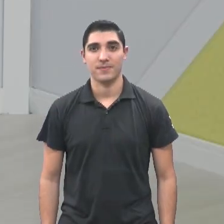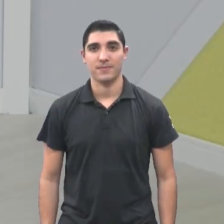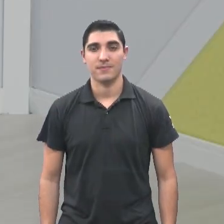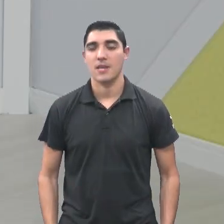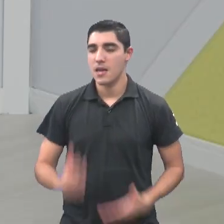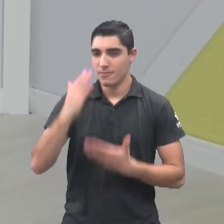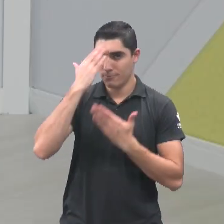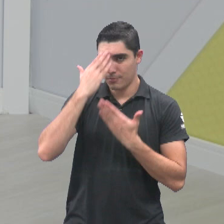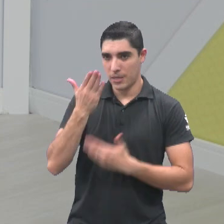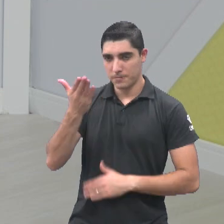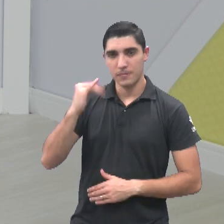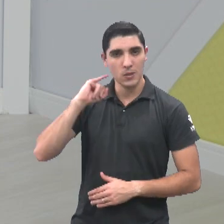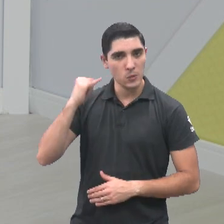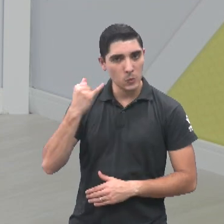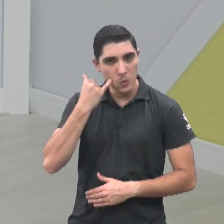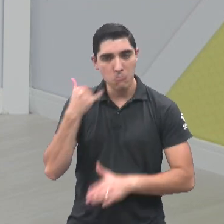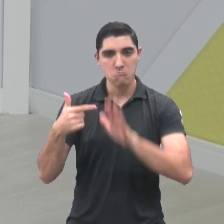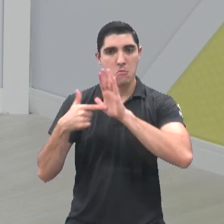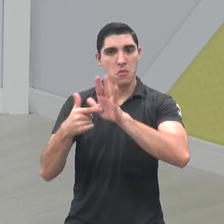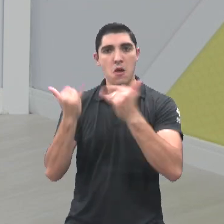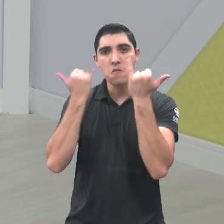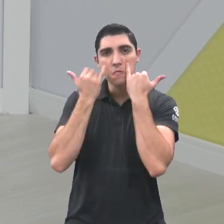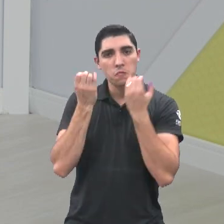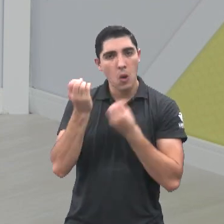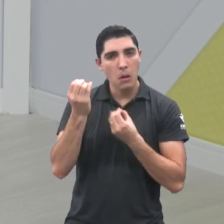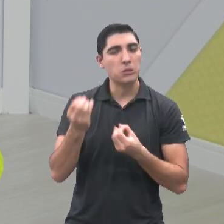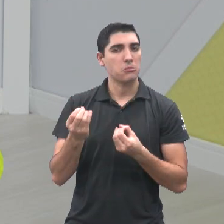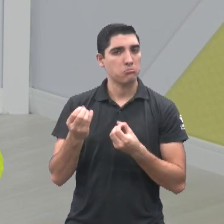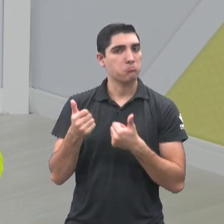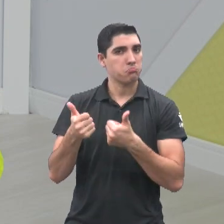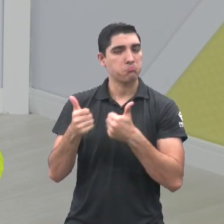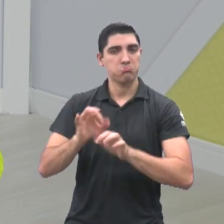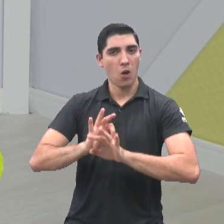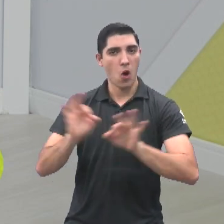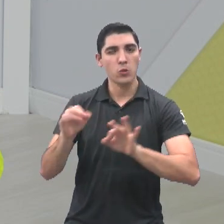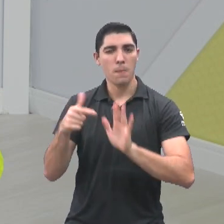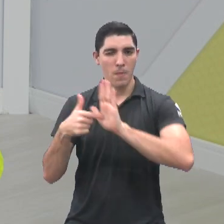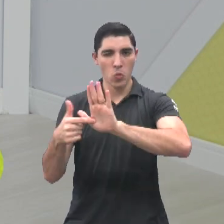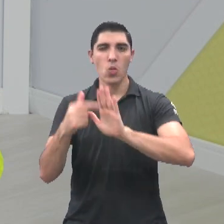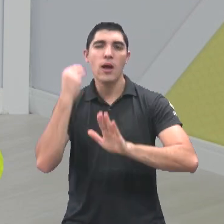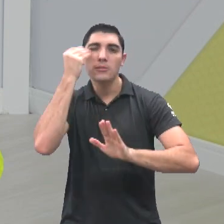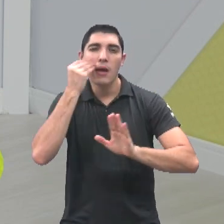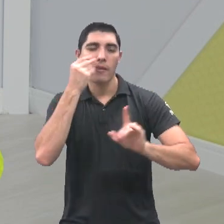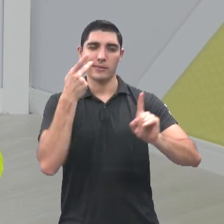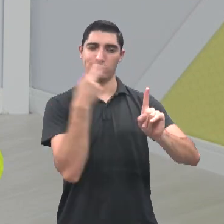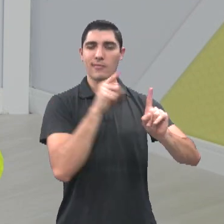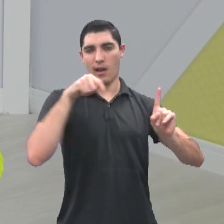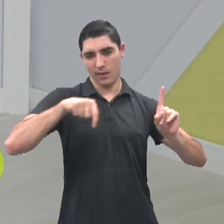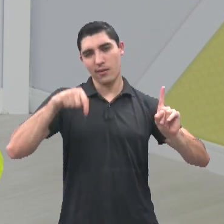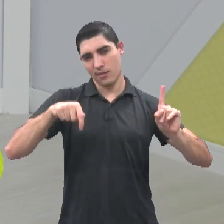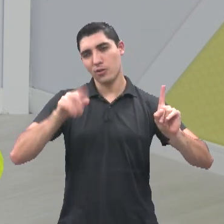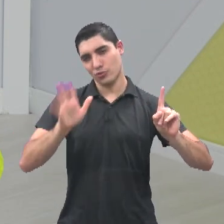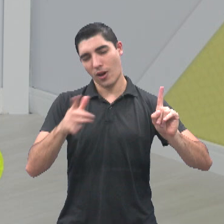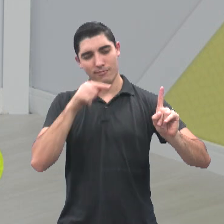Obrigado, João Delfino, trazendo aí, bacana, um raio-x da passagem do Moacir aqui pelo São José, que para muitos não vai deixar saudade, e a